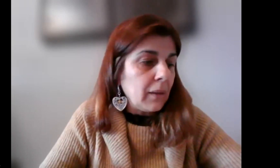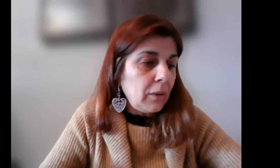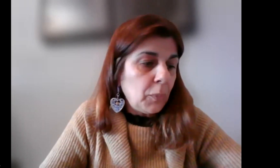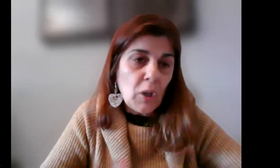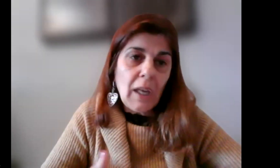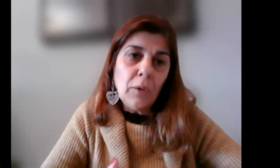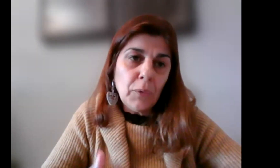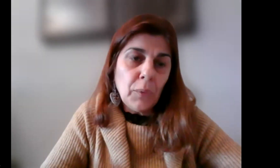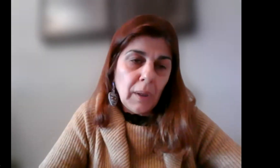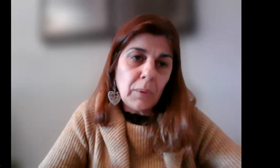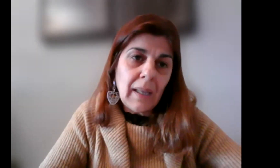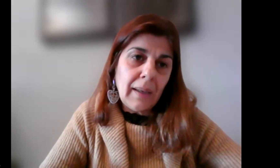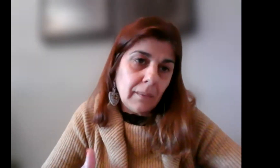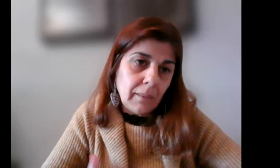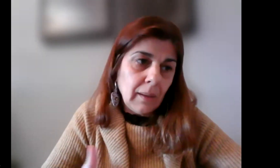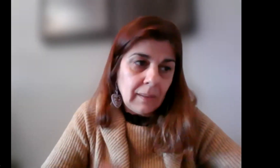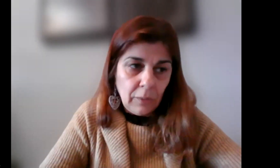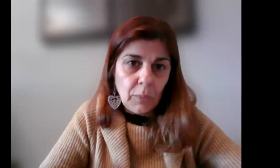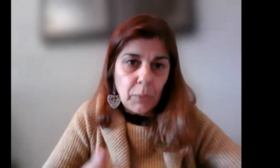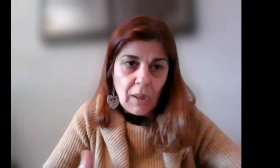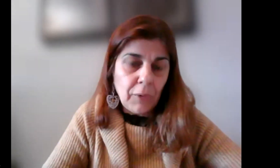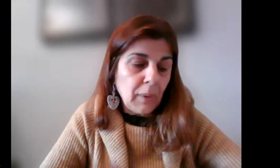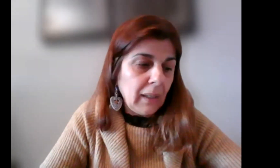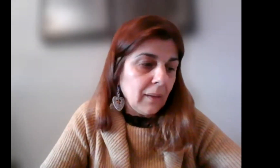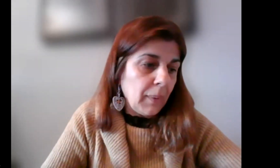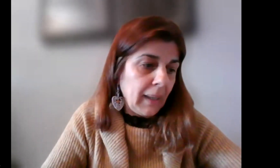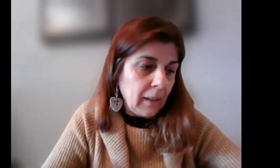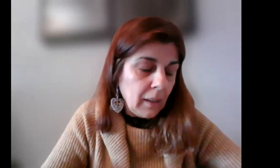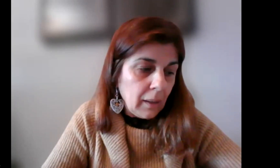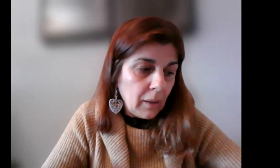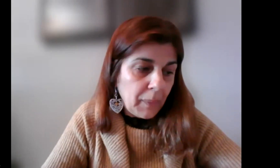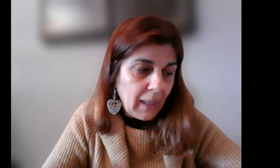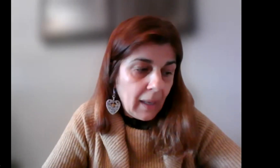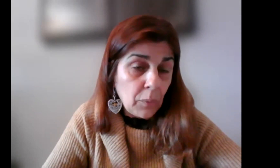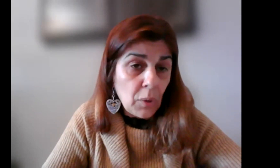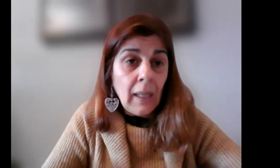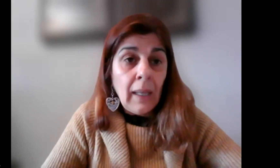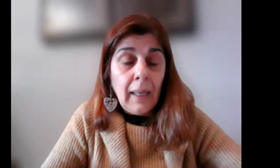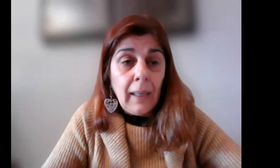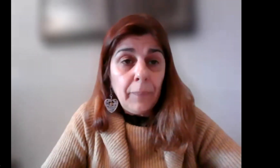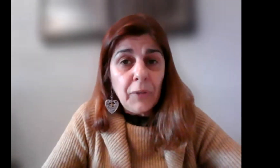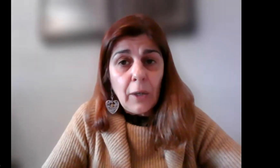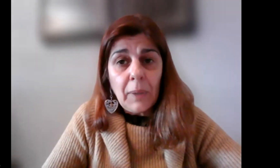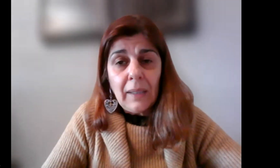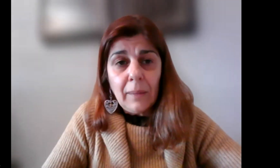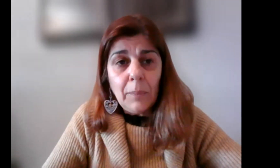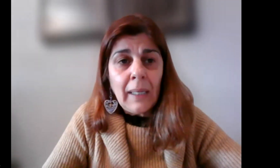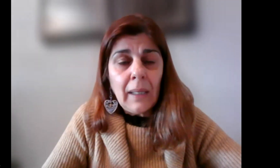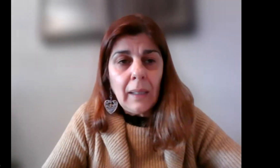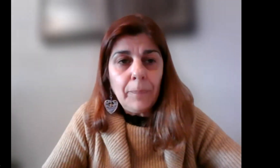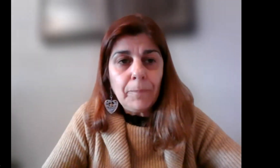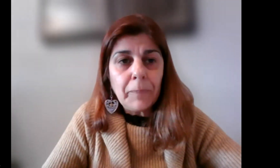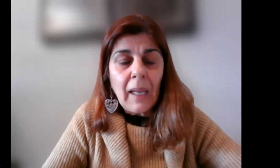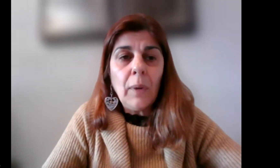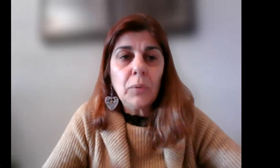se calhar, depois já não vou abordar tanto, porque já foram aqui tão bem explicados. Falar um bocadinho